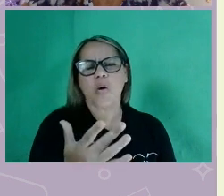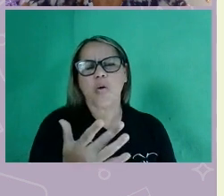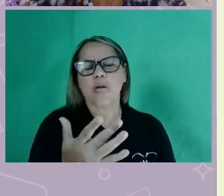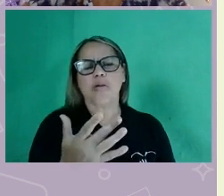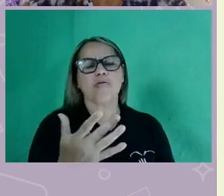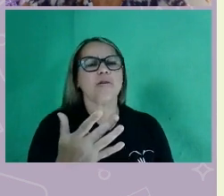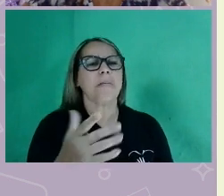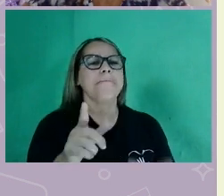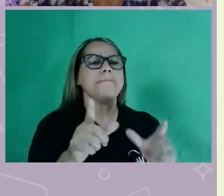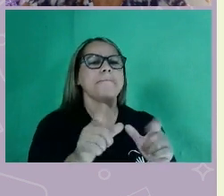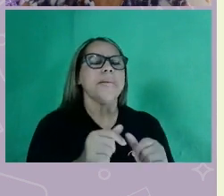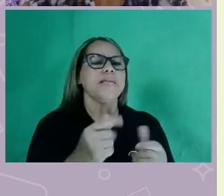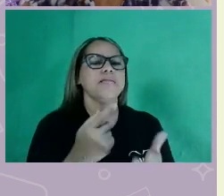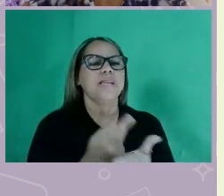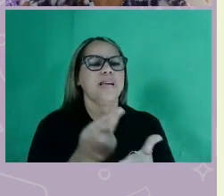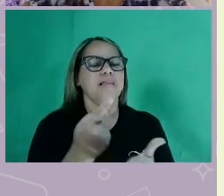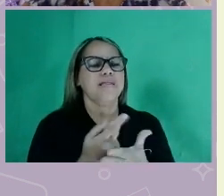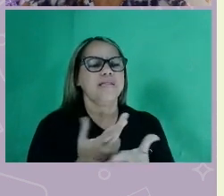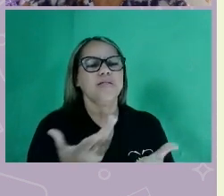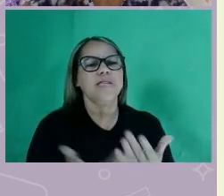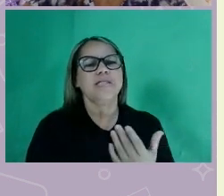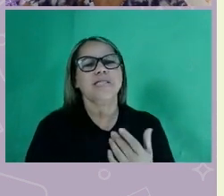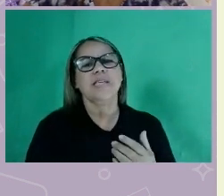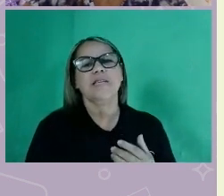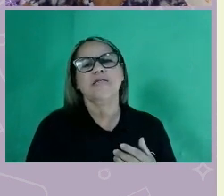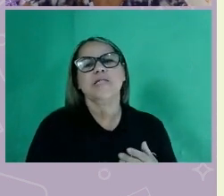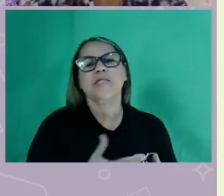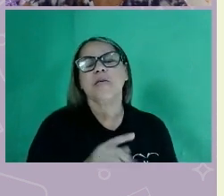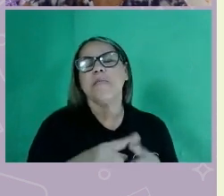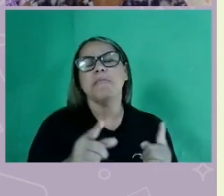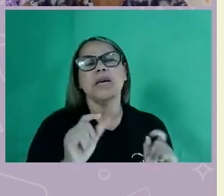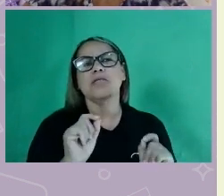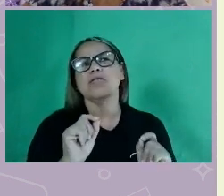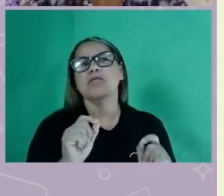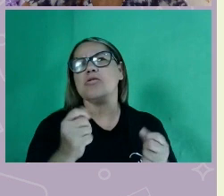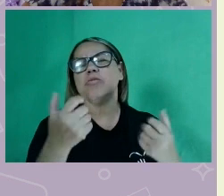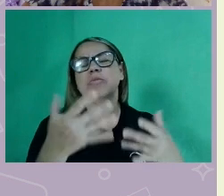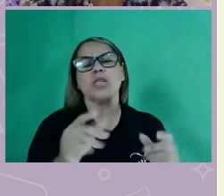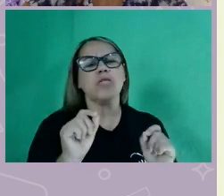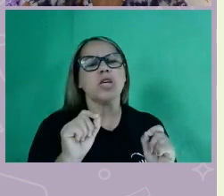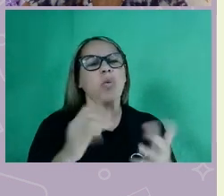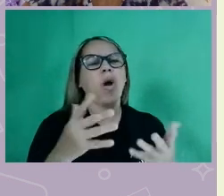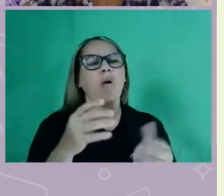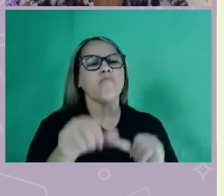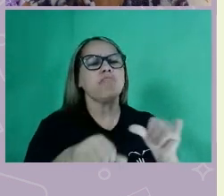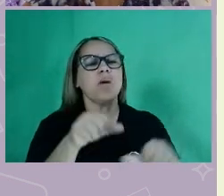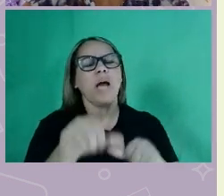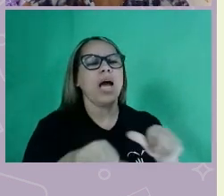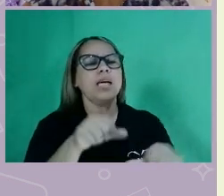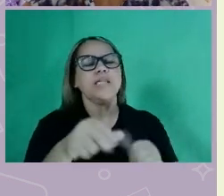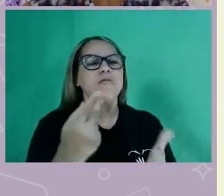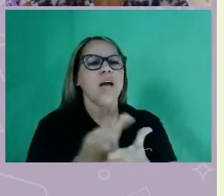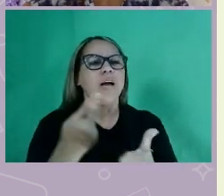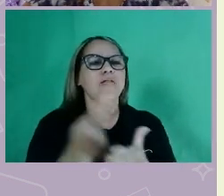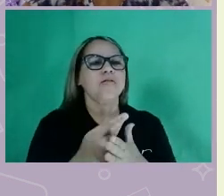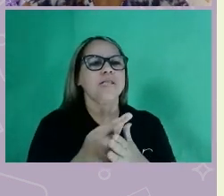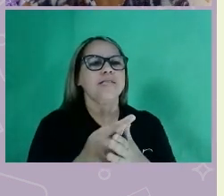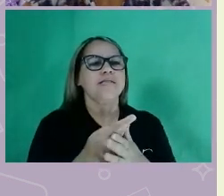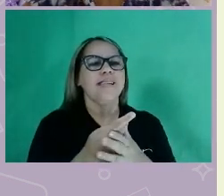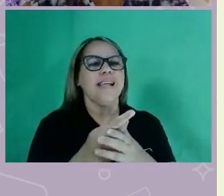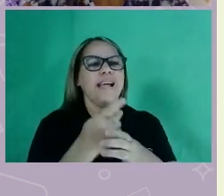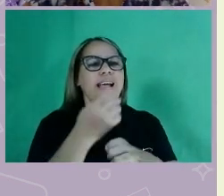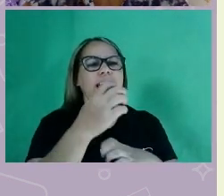pelos íons hidrogênios e o hidrogênio H+, que aquele que tipo de reação pode acontecer com ele vai roubar elétrons